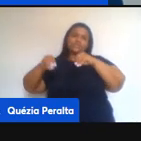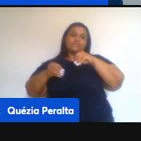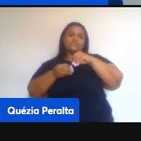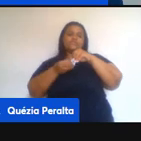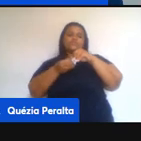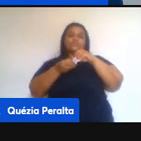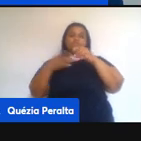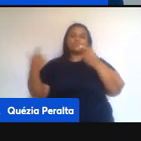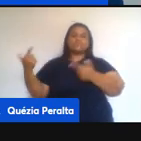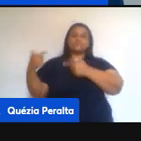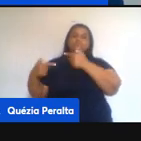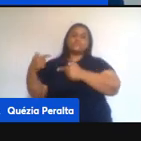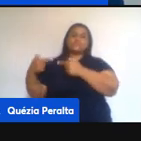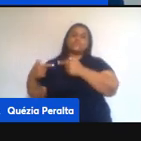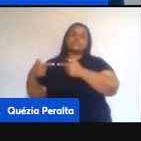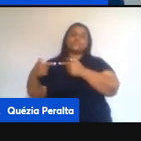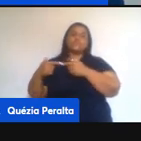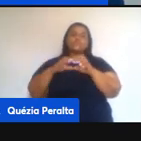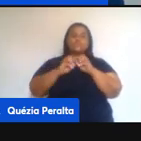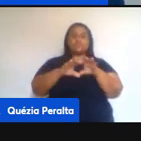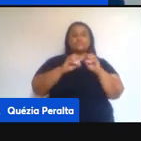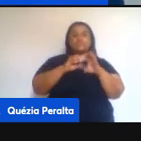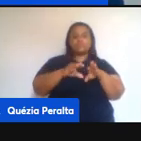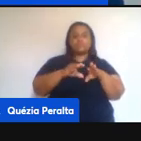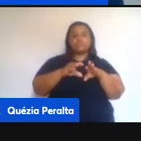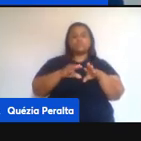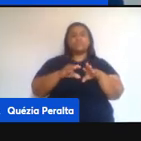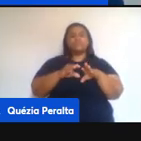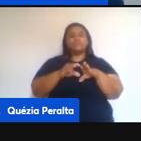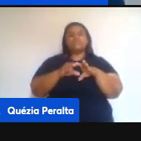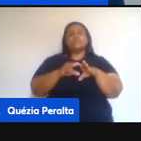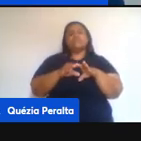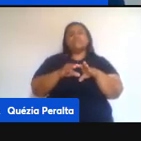políticas educacionais e que estão cada vez mais sufocando a